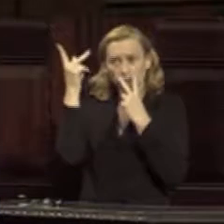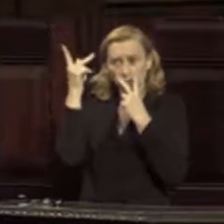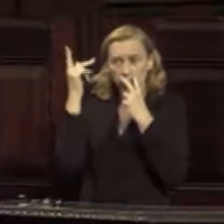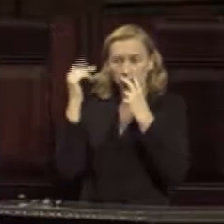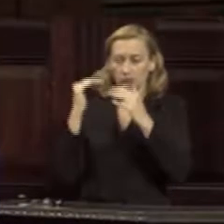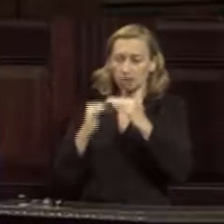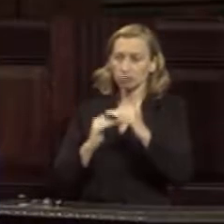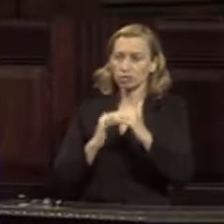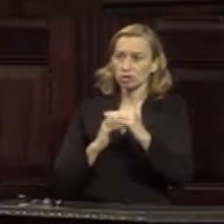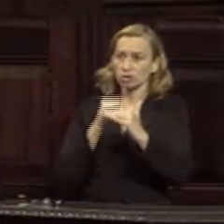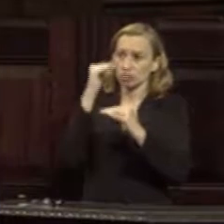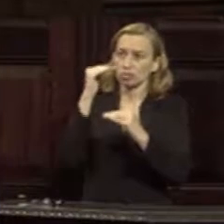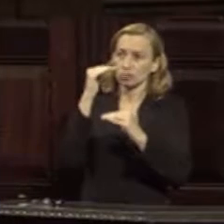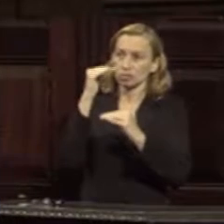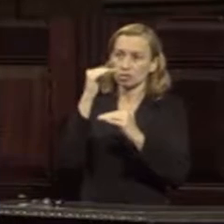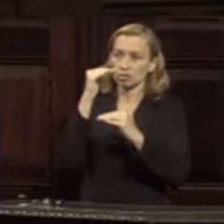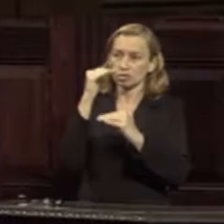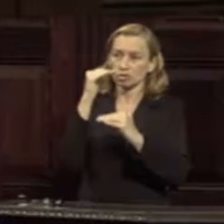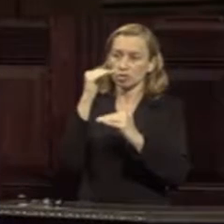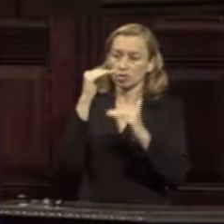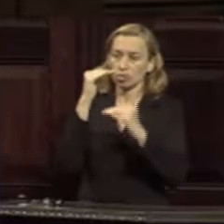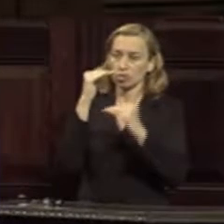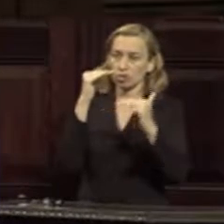Nós não somos donos da verdade.